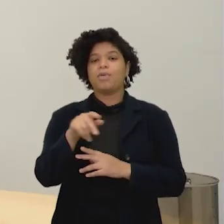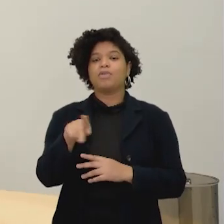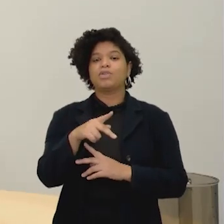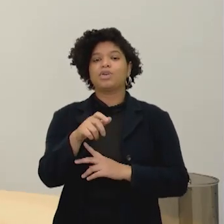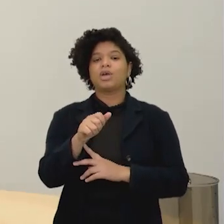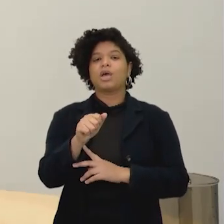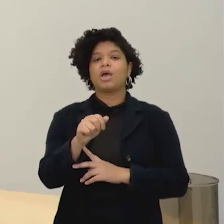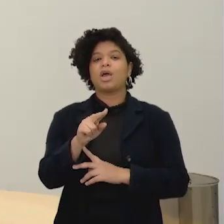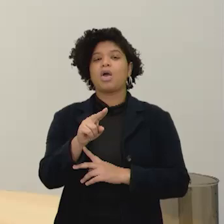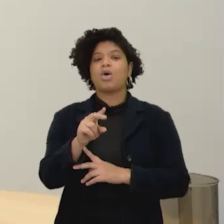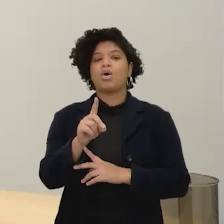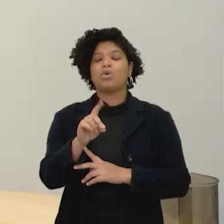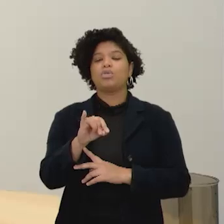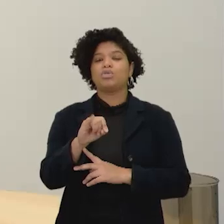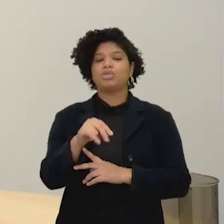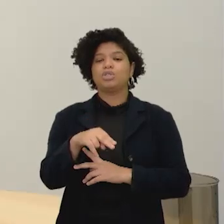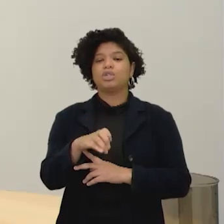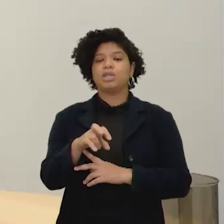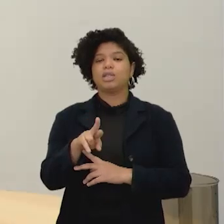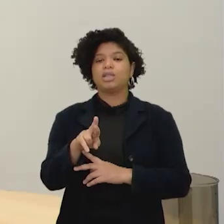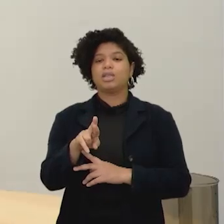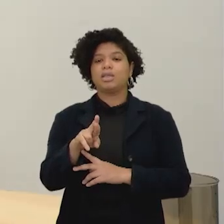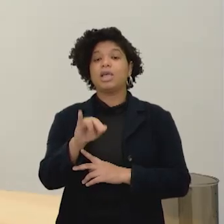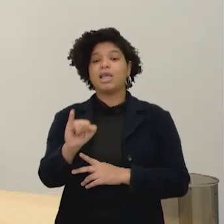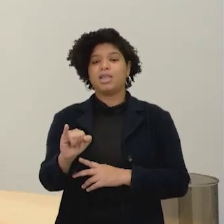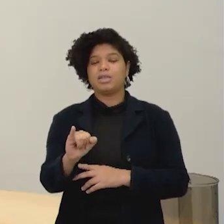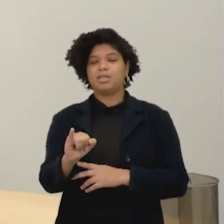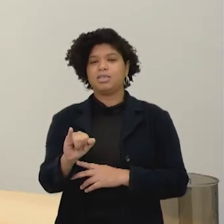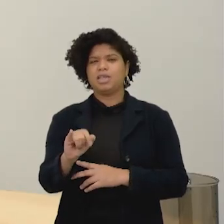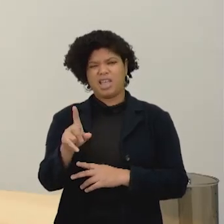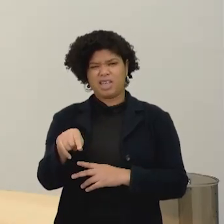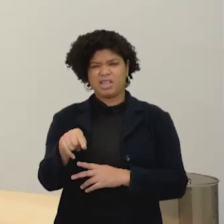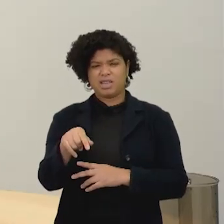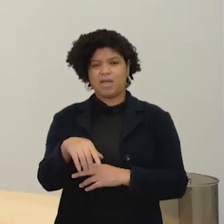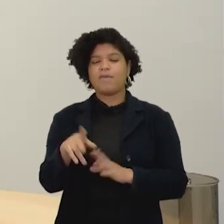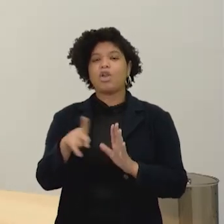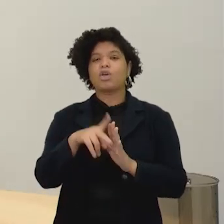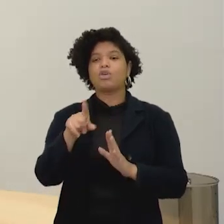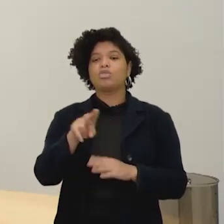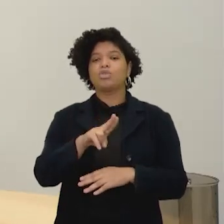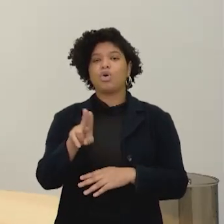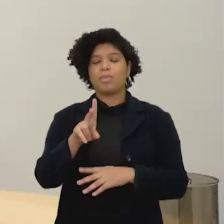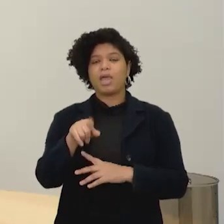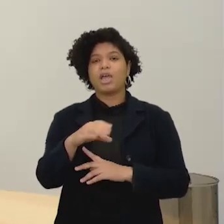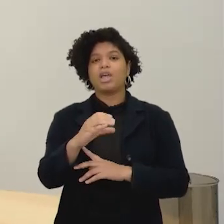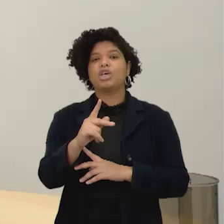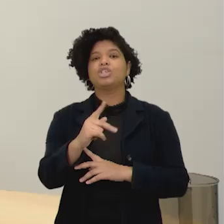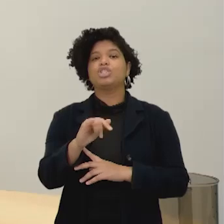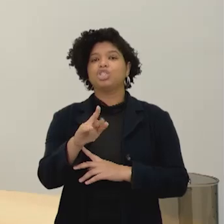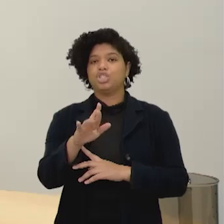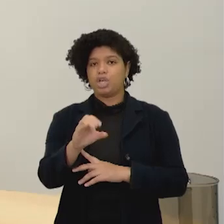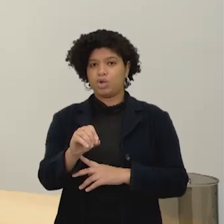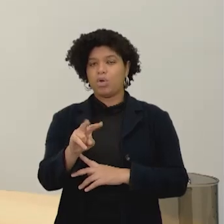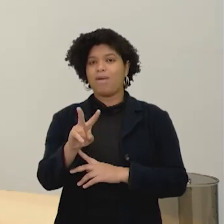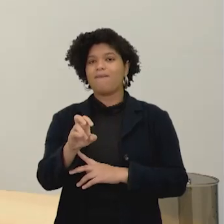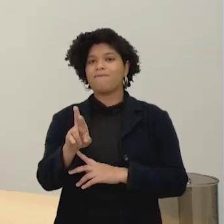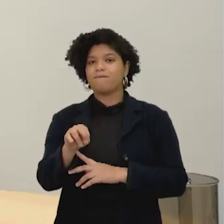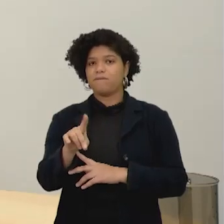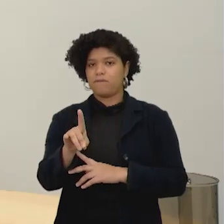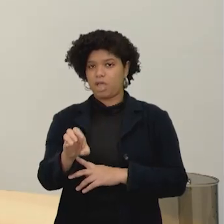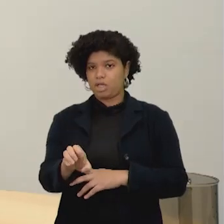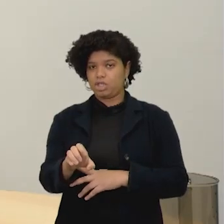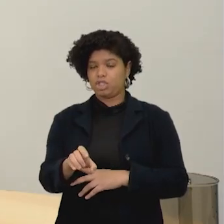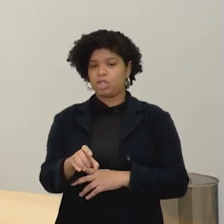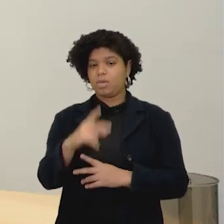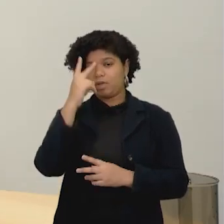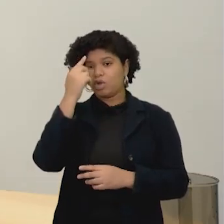Aldinei? Acredito que seja Aldinei, é isso? Aldinesa? Acho que é. Cheiro verde. Aí o professor Antônio diz o seguinte, o